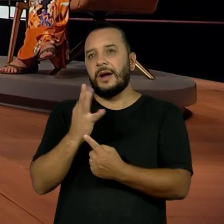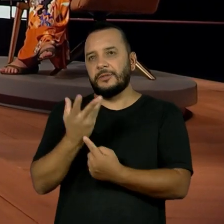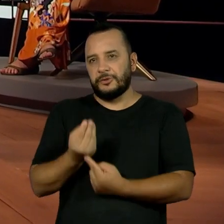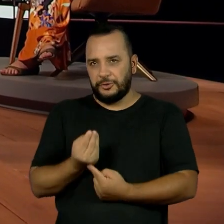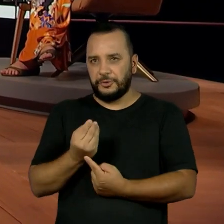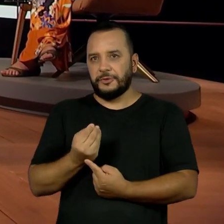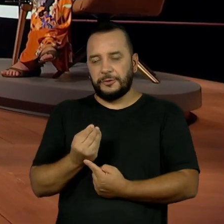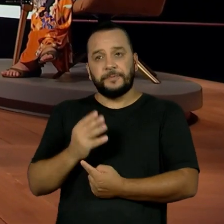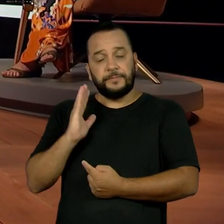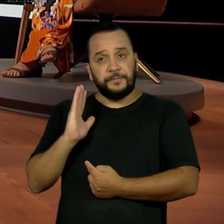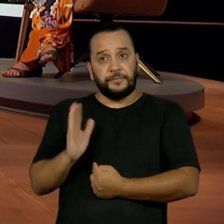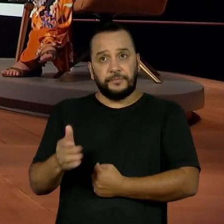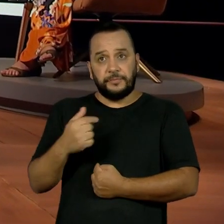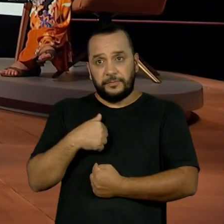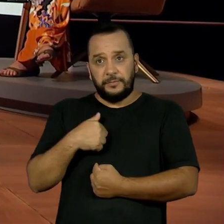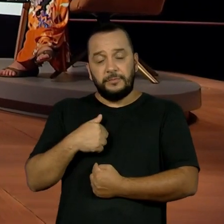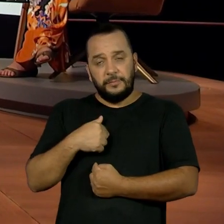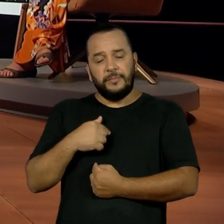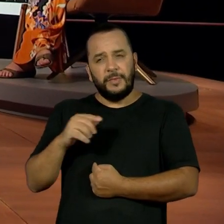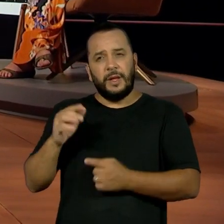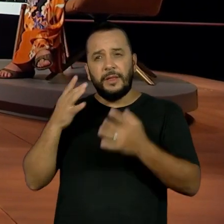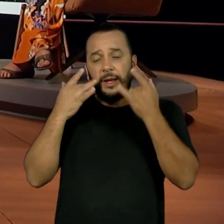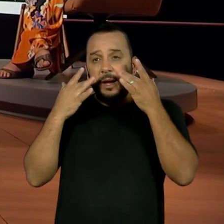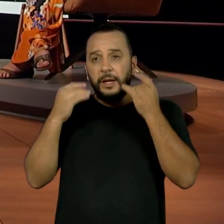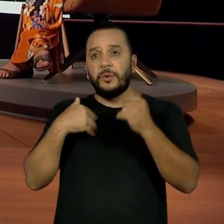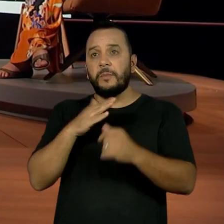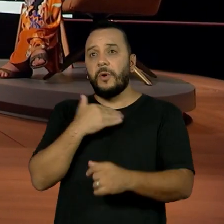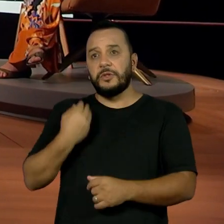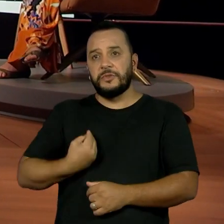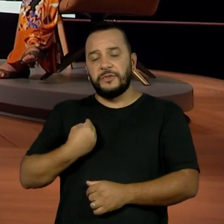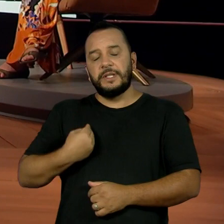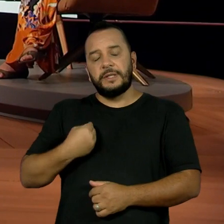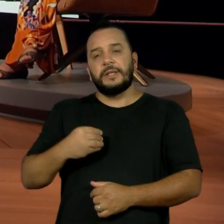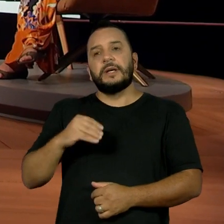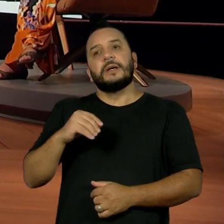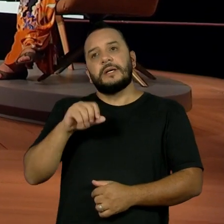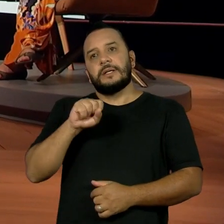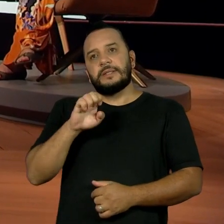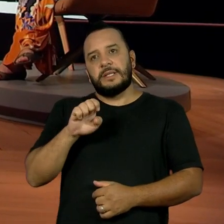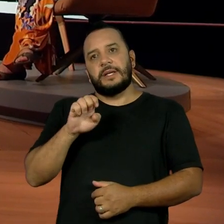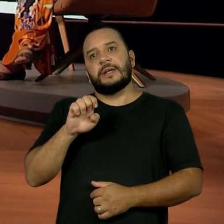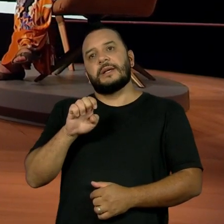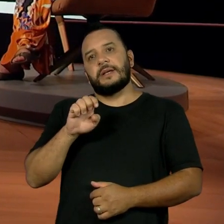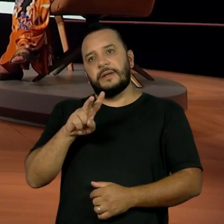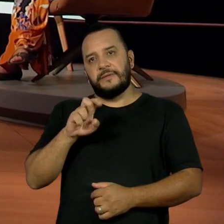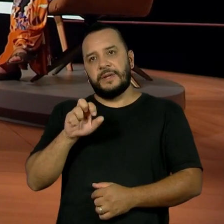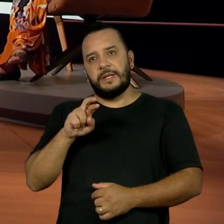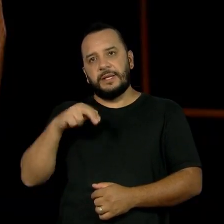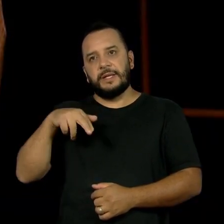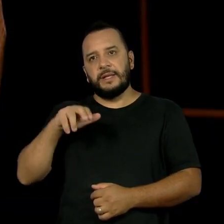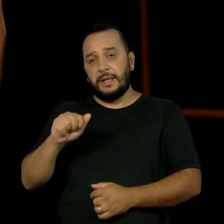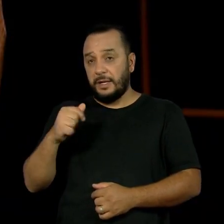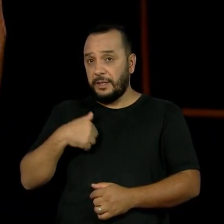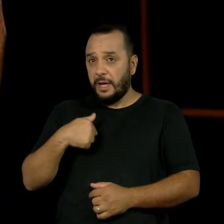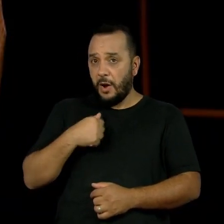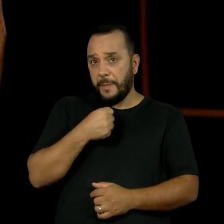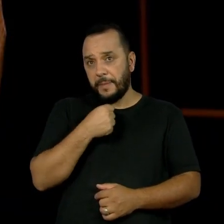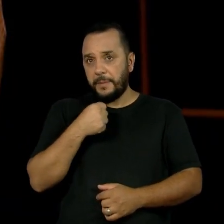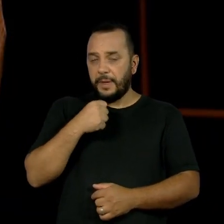colocou era Morte e Vida Severino a peça. Me colocou para ser a cantora do negócio e tal. Só